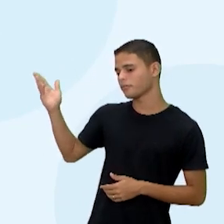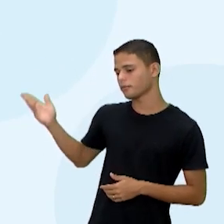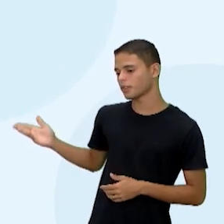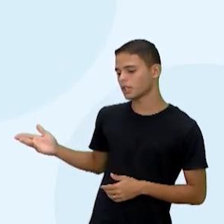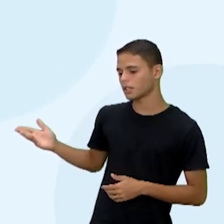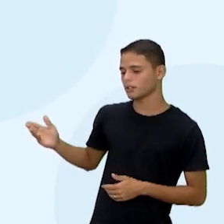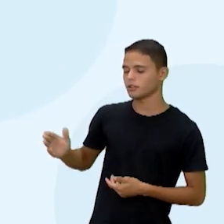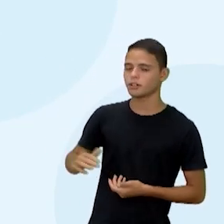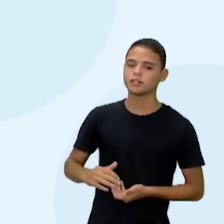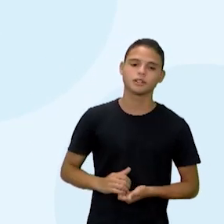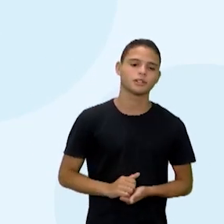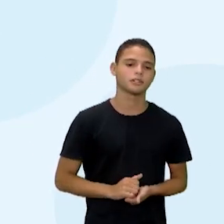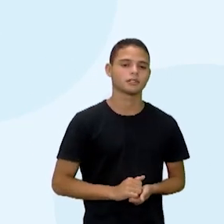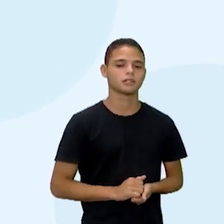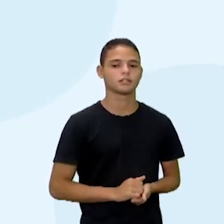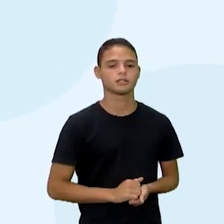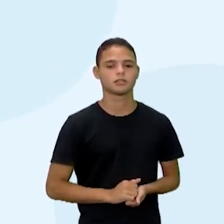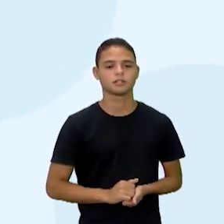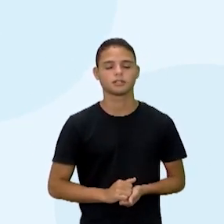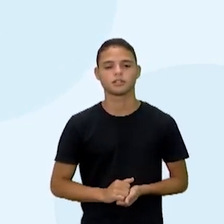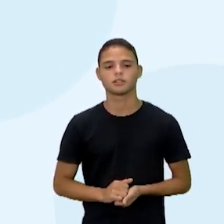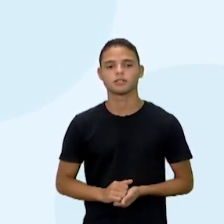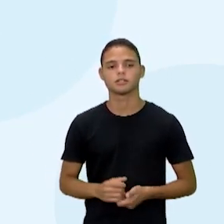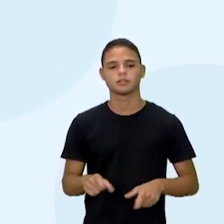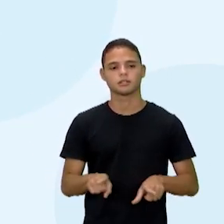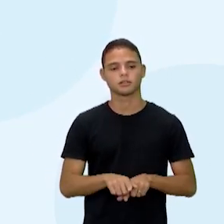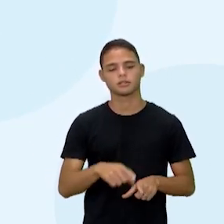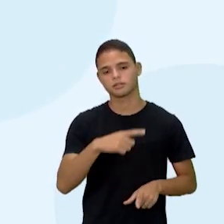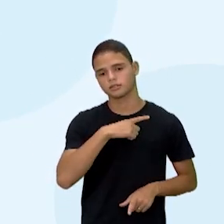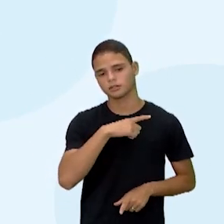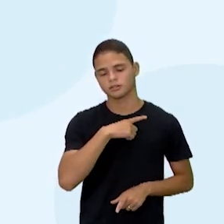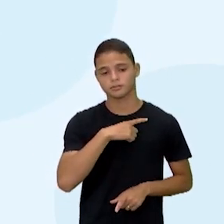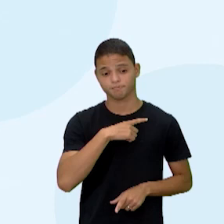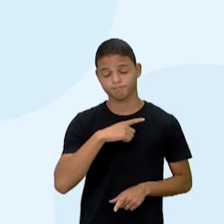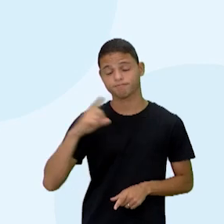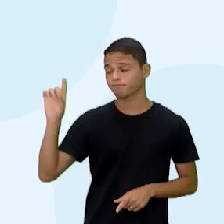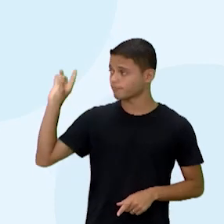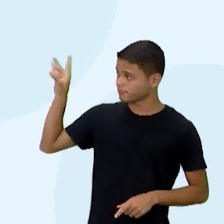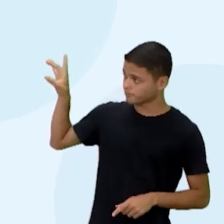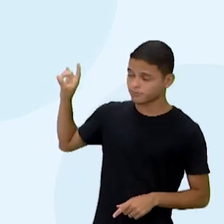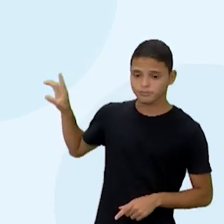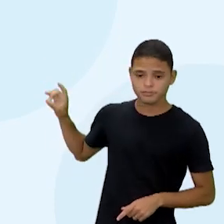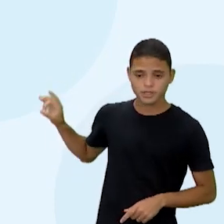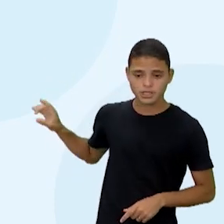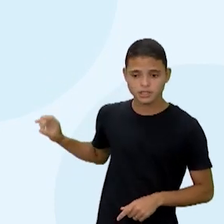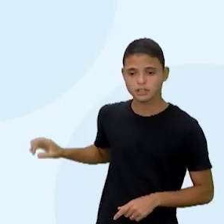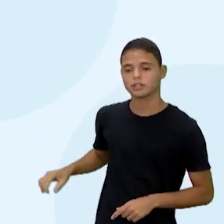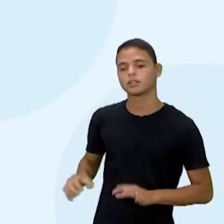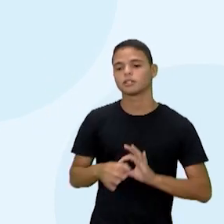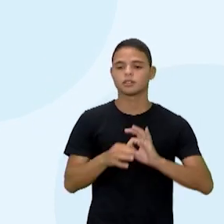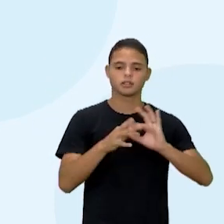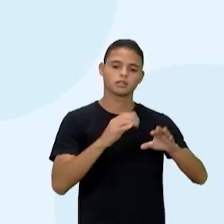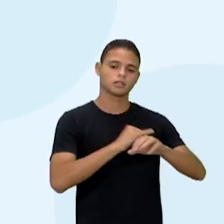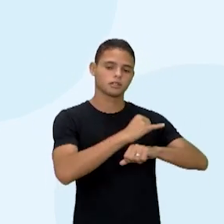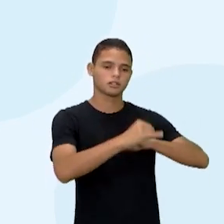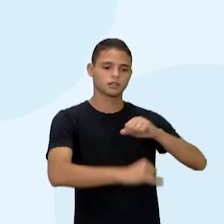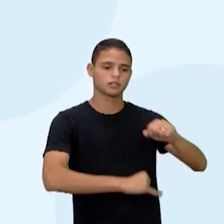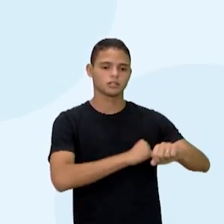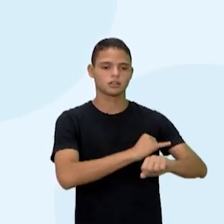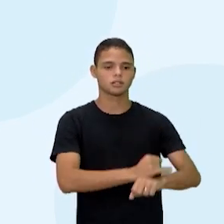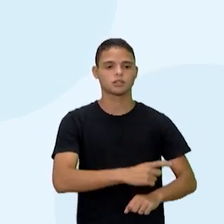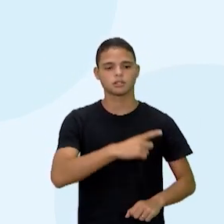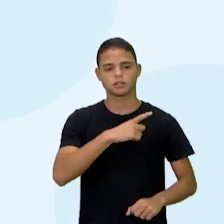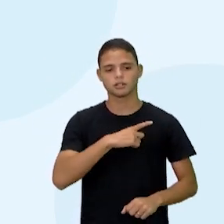Bom, aqui eu trouxe algumas indicações de leitura, né, para vocês se aprofundarem. São materiais que estão disponíveis na internet, então tem a coleção